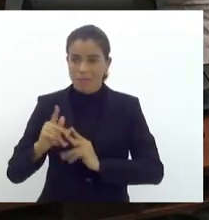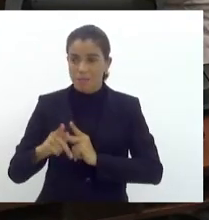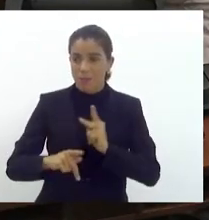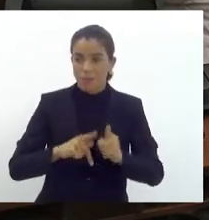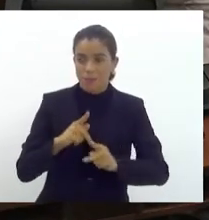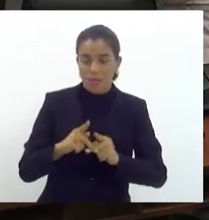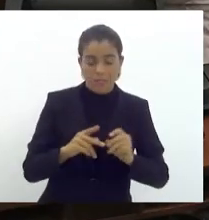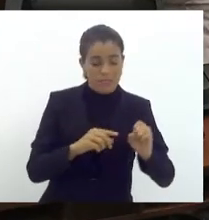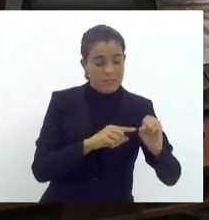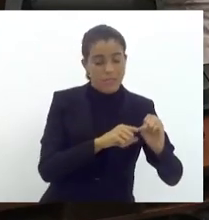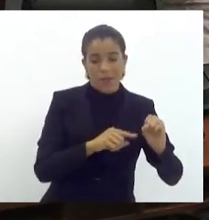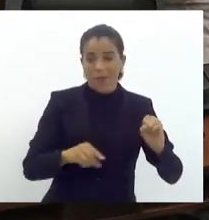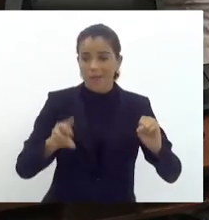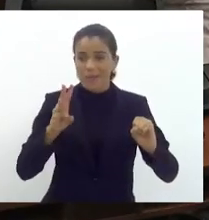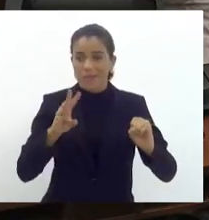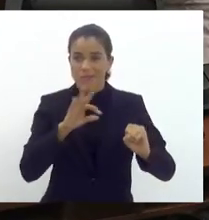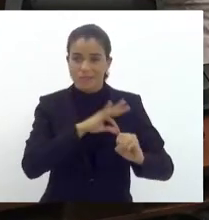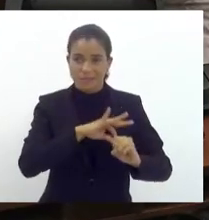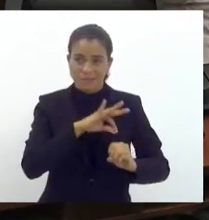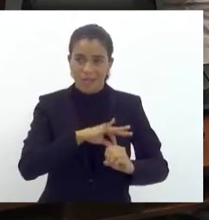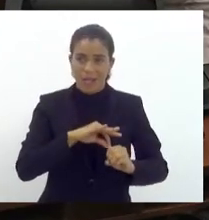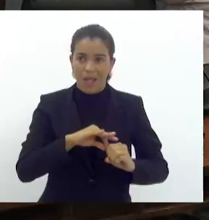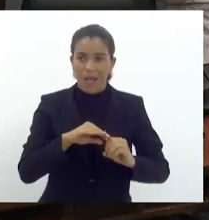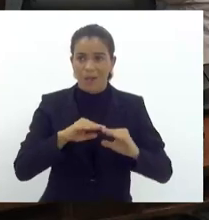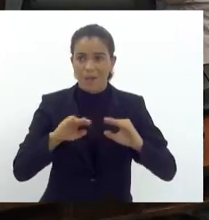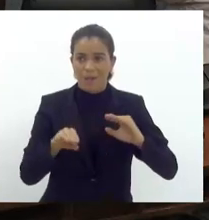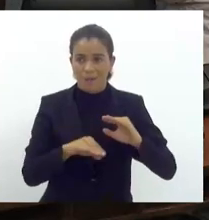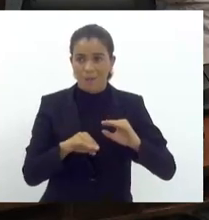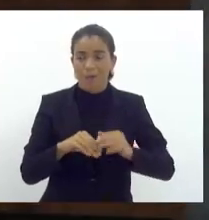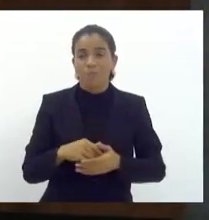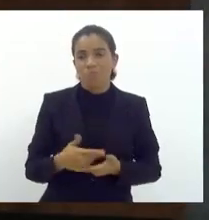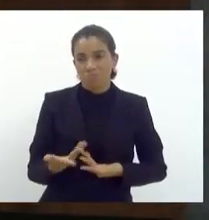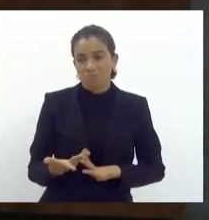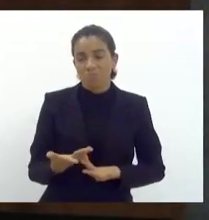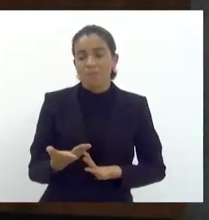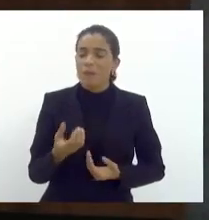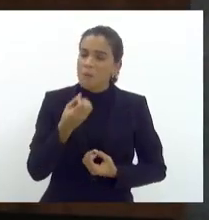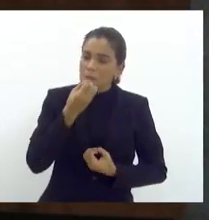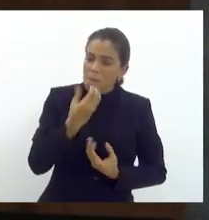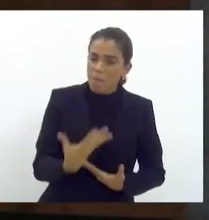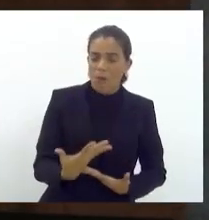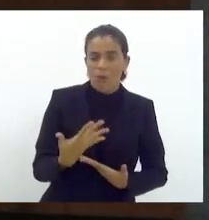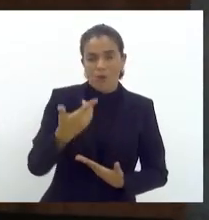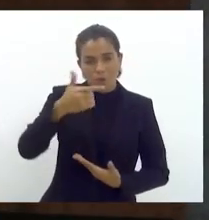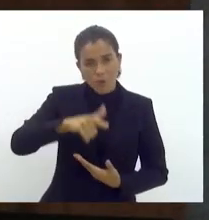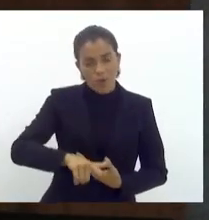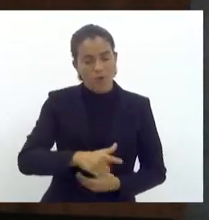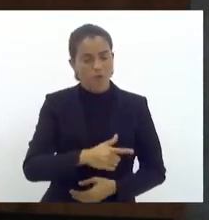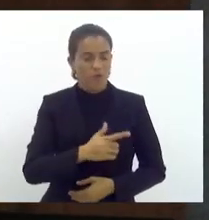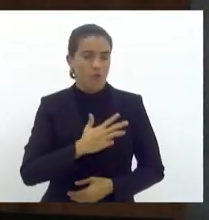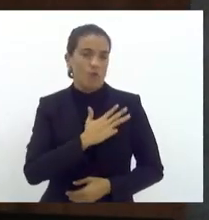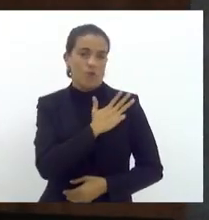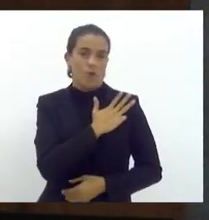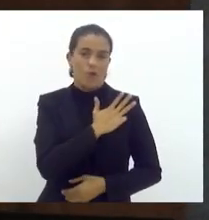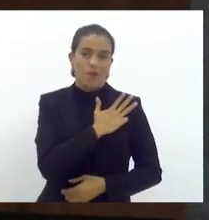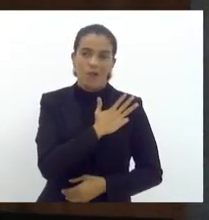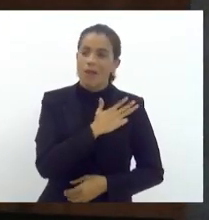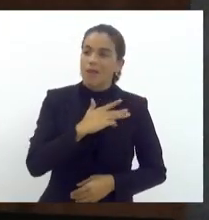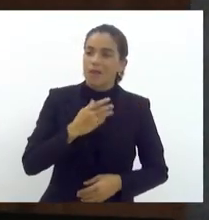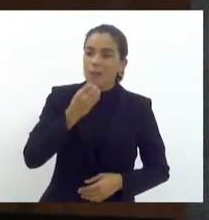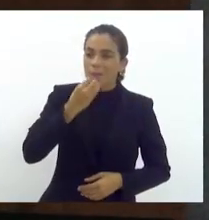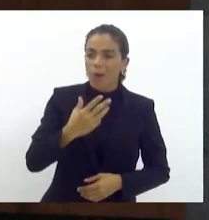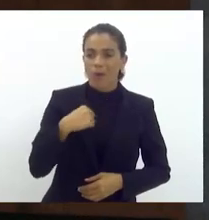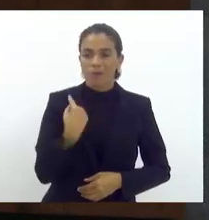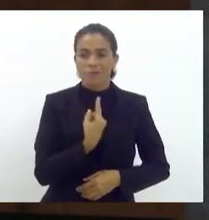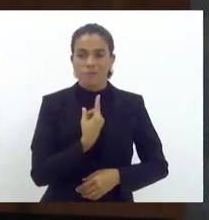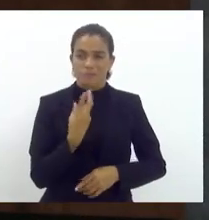ganha de zero a três salários mínimos como presidente Lula Que bom que ele voltou e Que bom que a gente pôde proteger